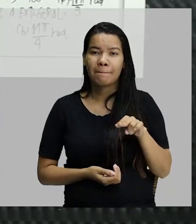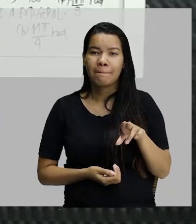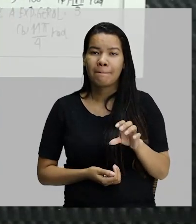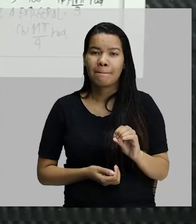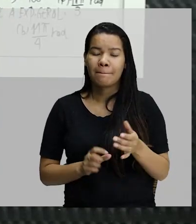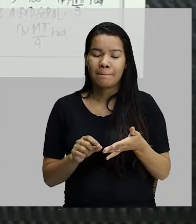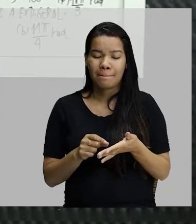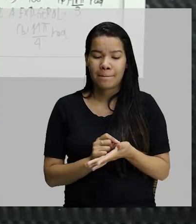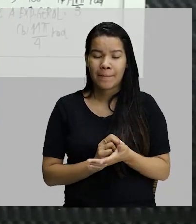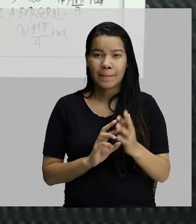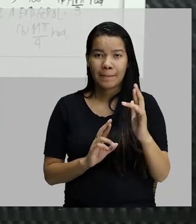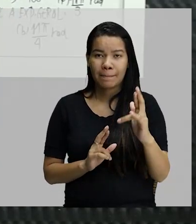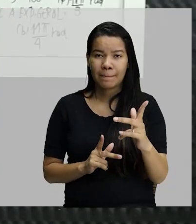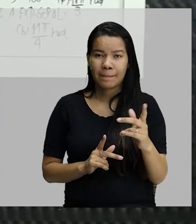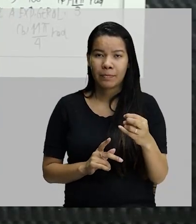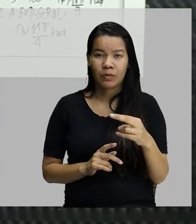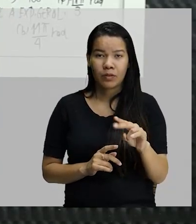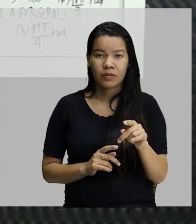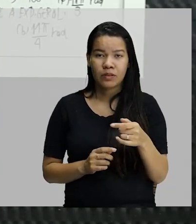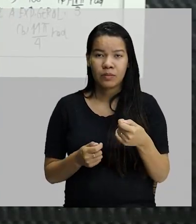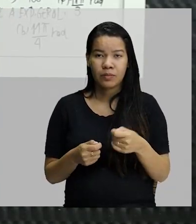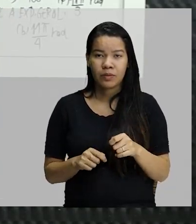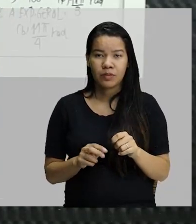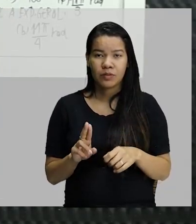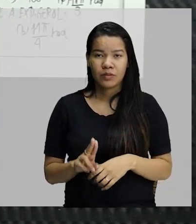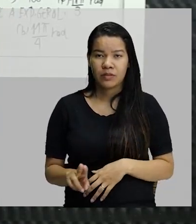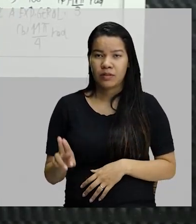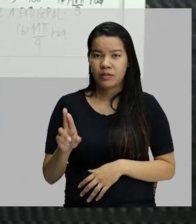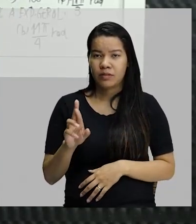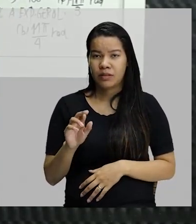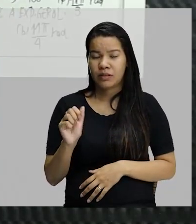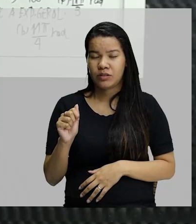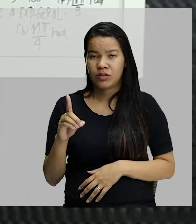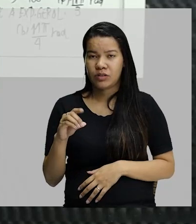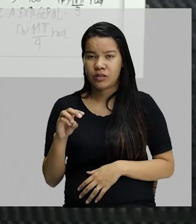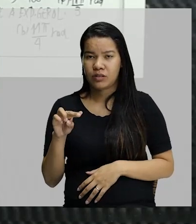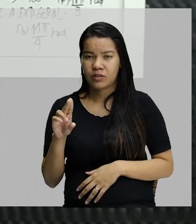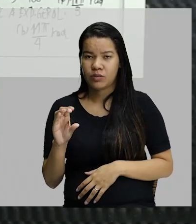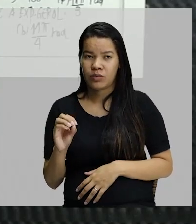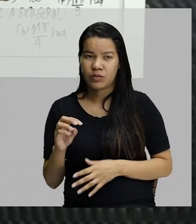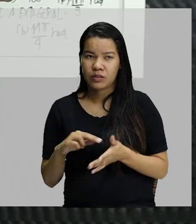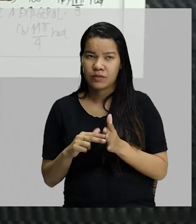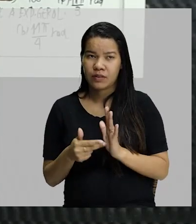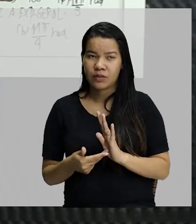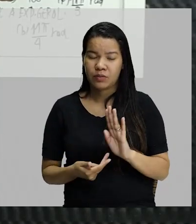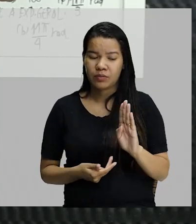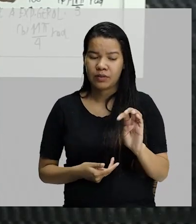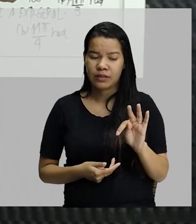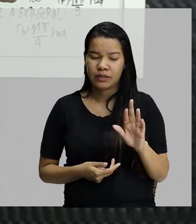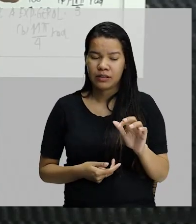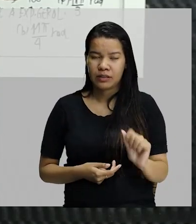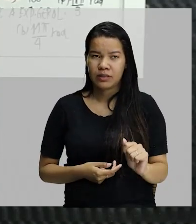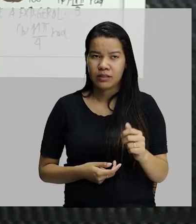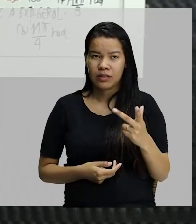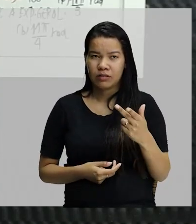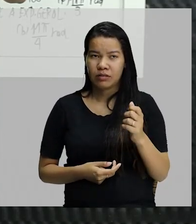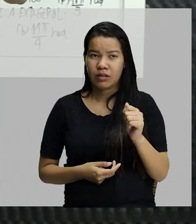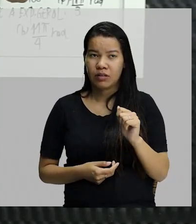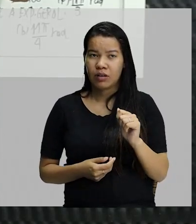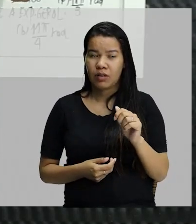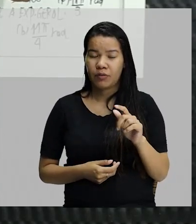escrita dessa forma, ou então você pode usar o radiano. Ou seja, esse beta vai ser igual a